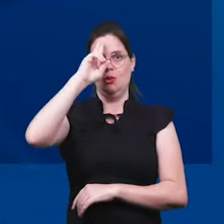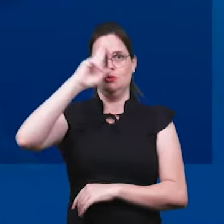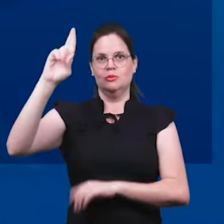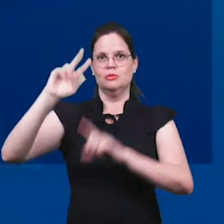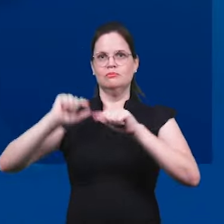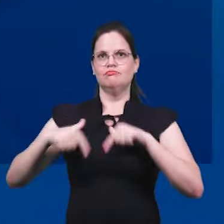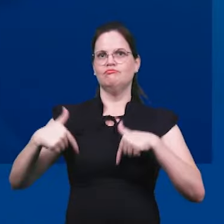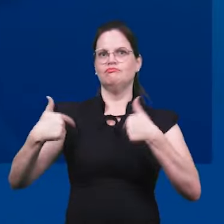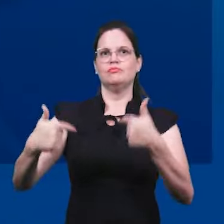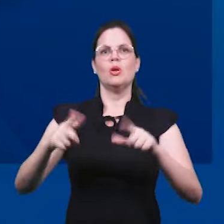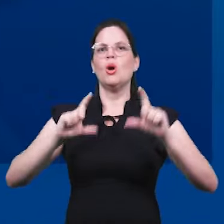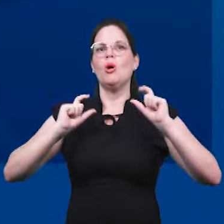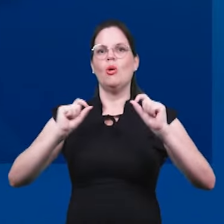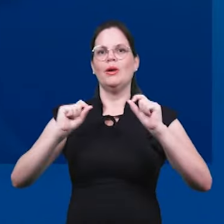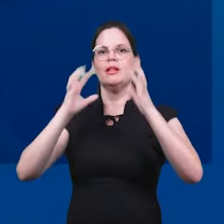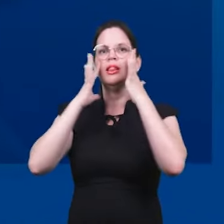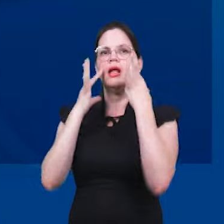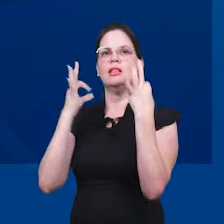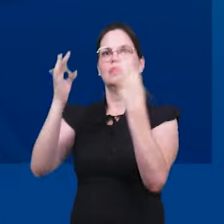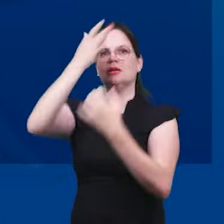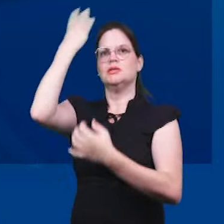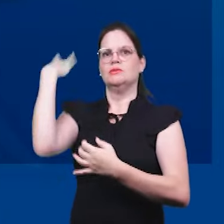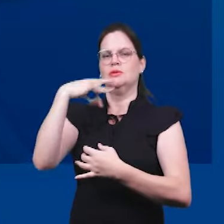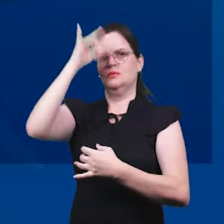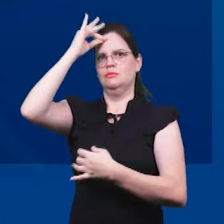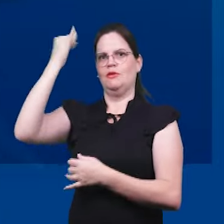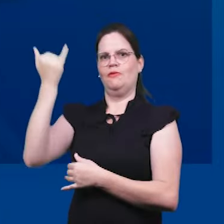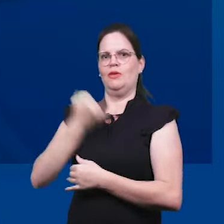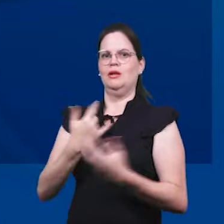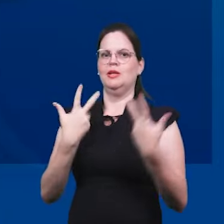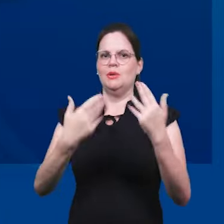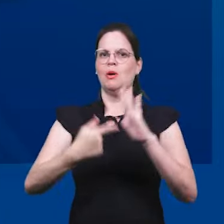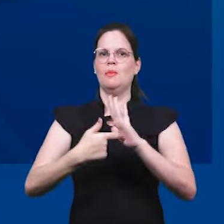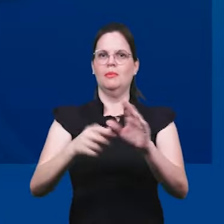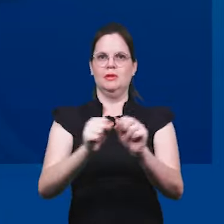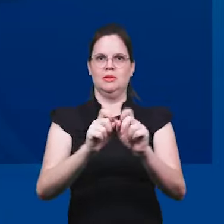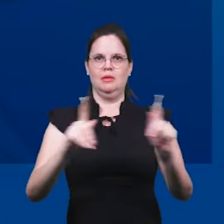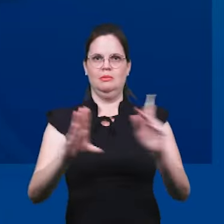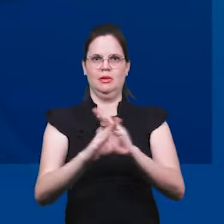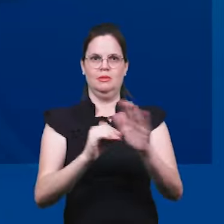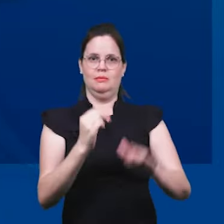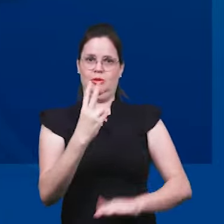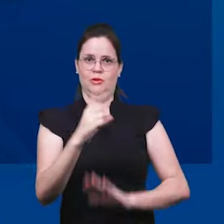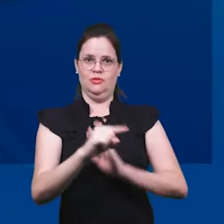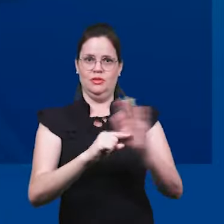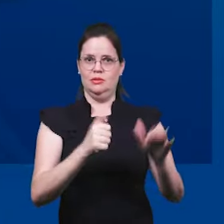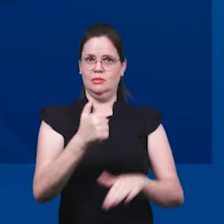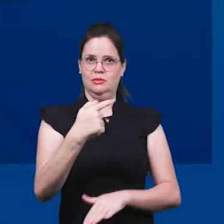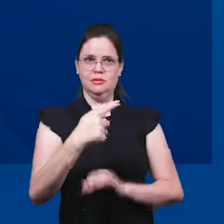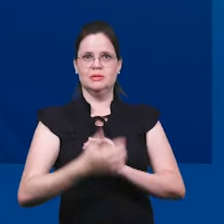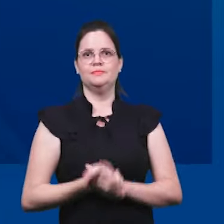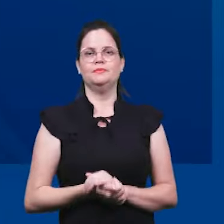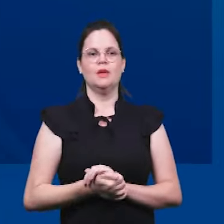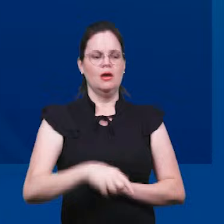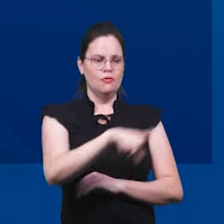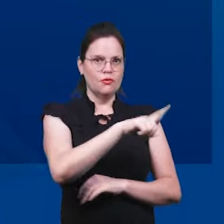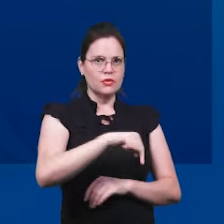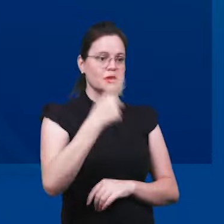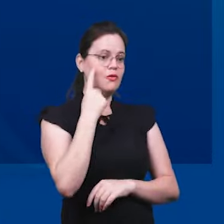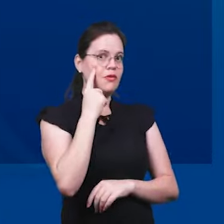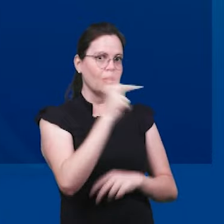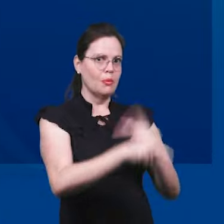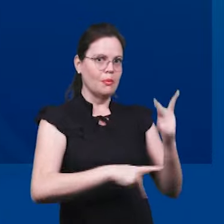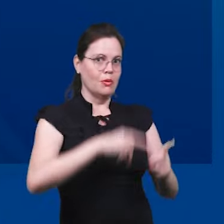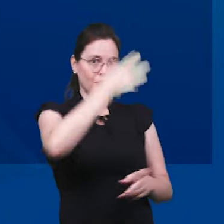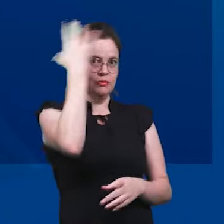Lord's operation involves listening to what the Holy Spirit says to the churches. Revelation 2:17, part 8. Whoever has ears,